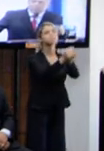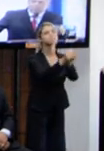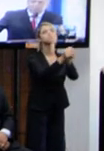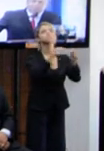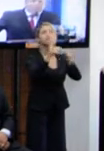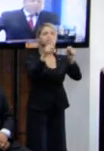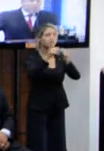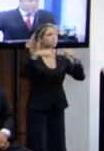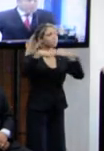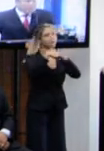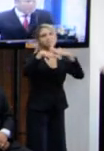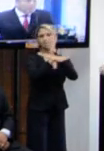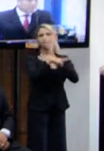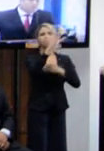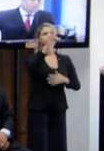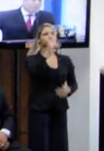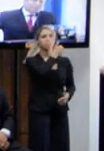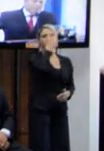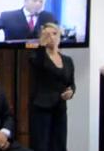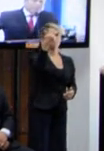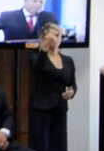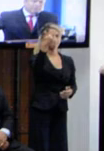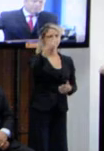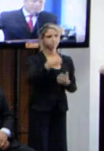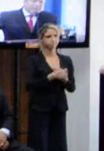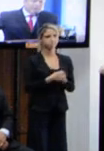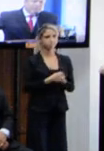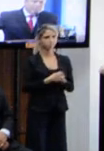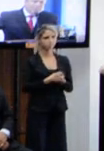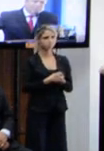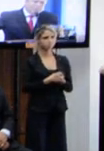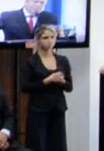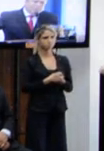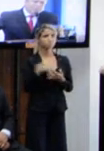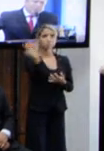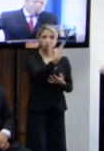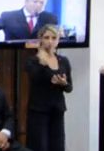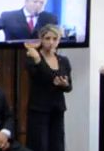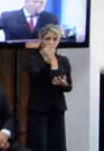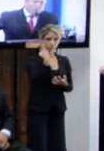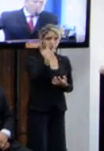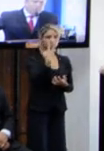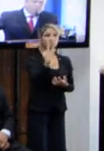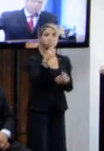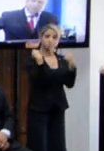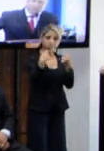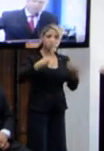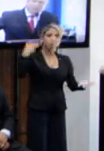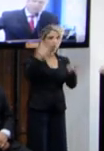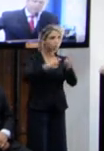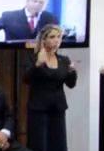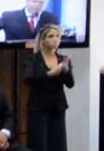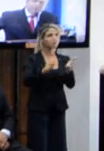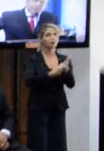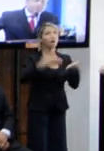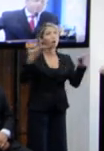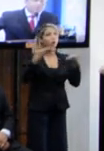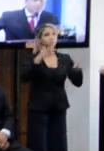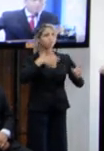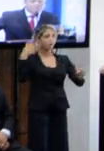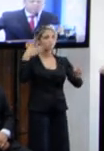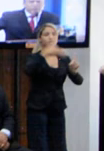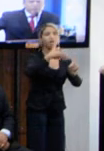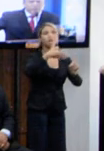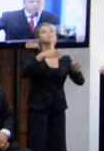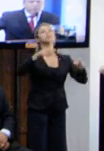cidade melhor. Nós estamos abertos a muita luta. Hoje, a minha meta é a geração